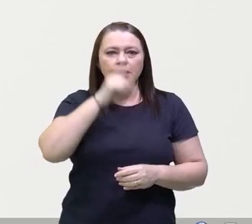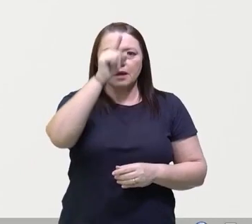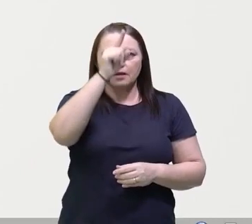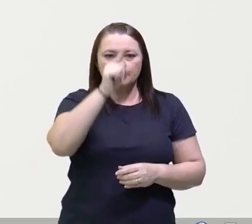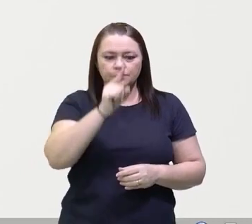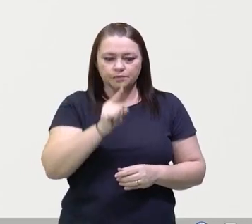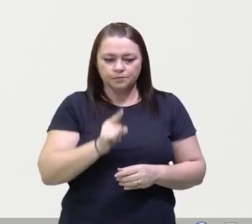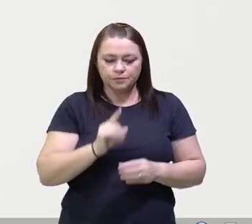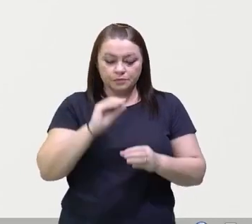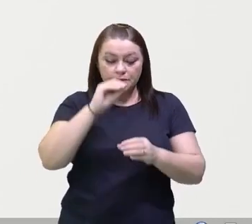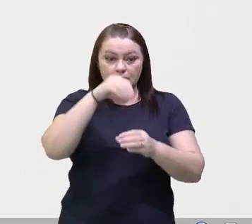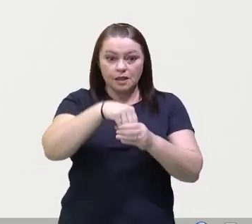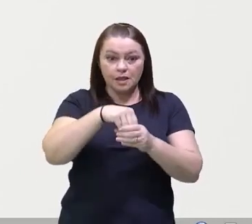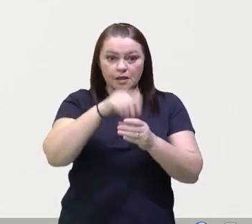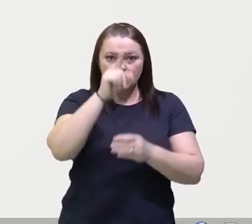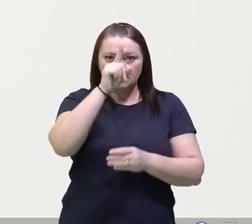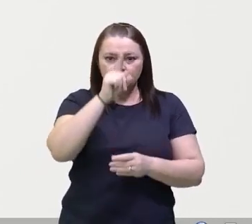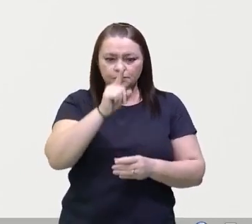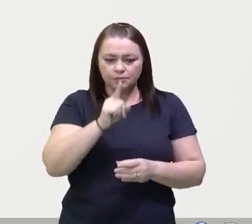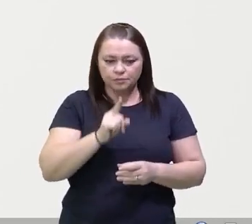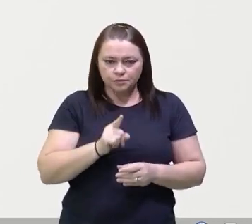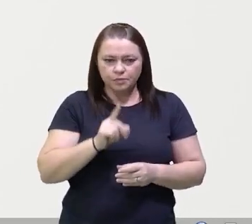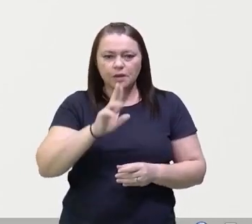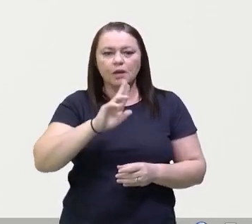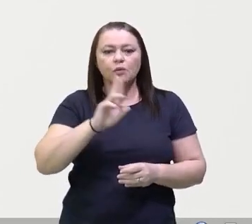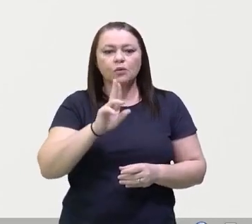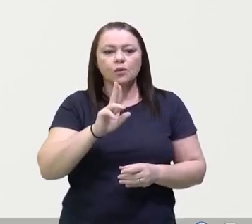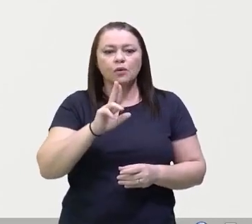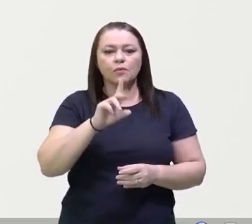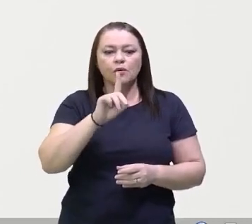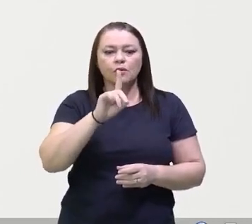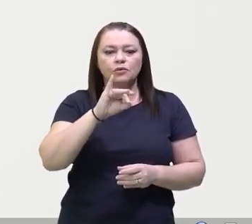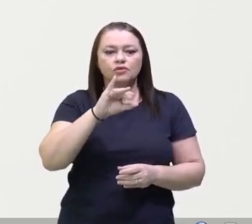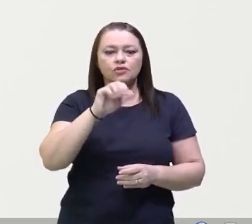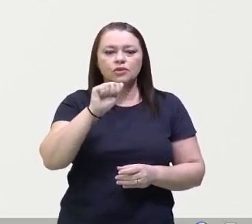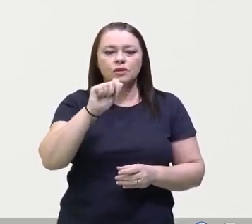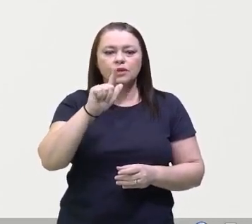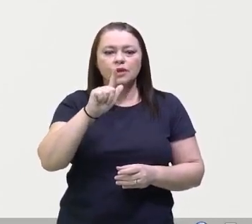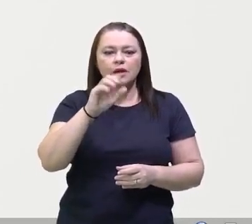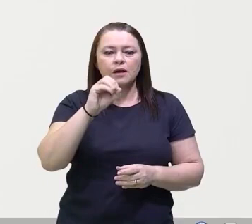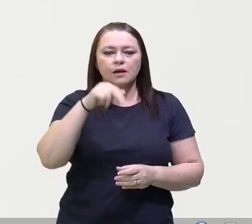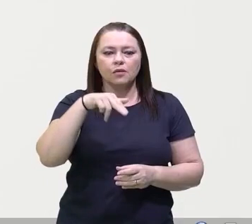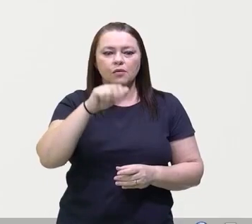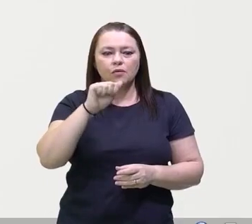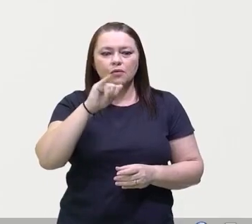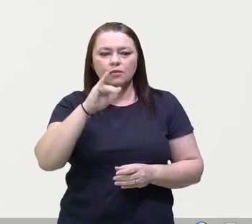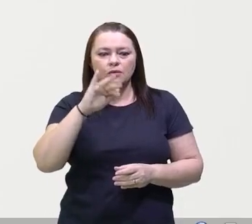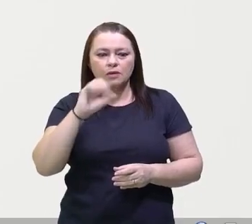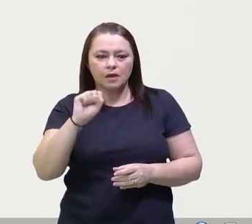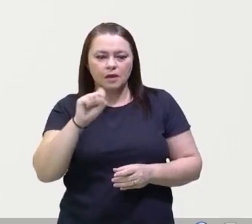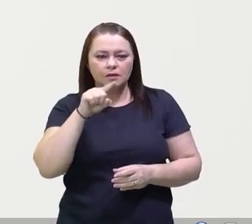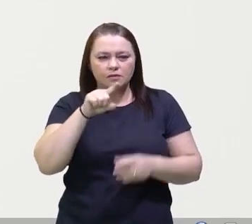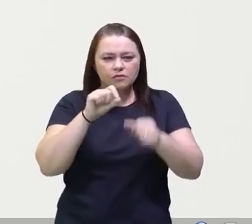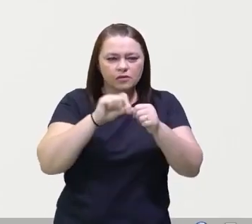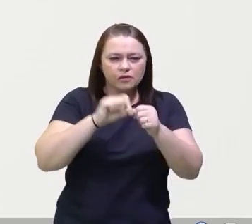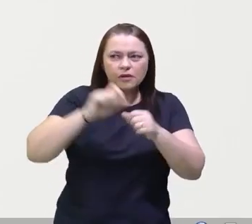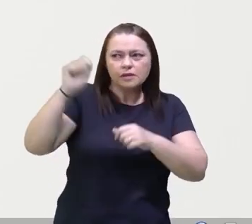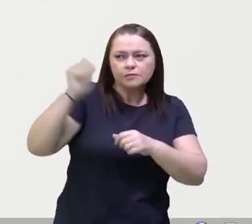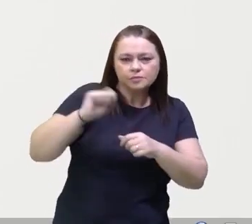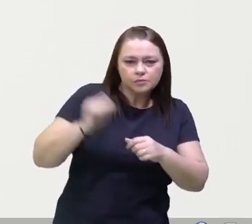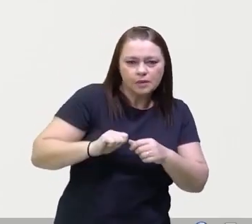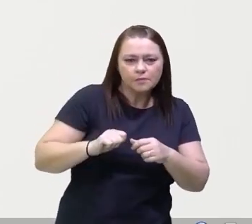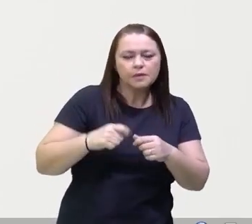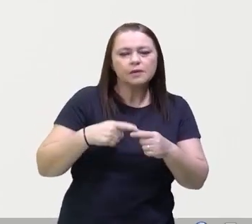essa reta e essa daqui, são chamadas de quê? De diagonais. Se você estivesse fazendo uma pipa ou um papagaio, seria a base da sua